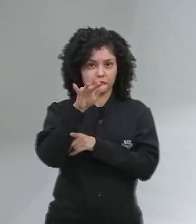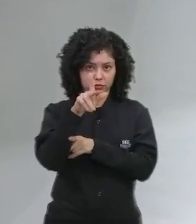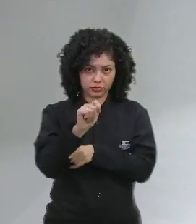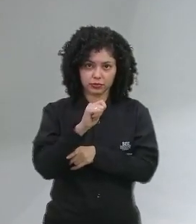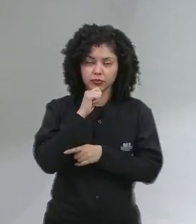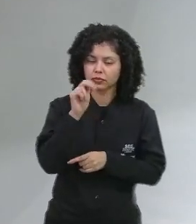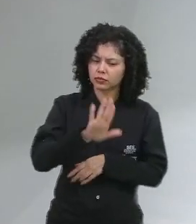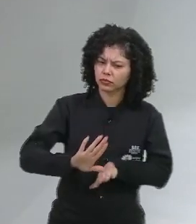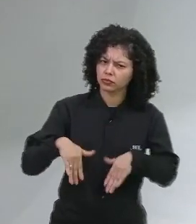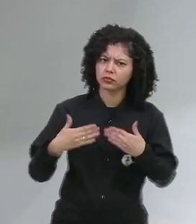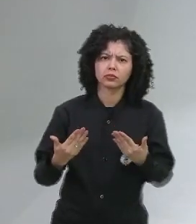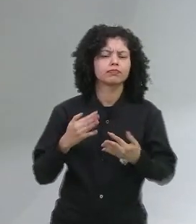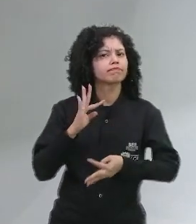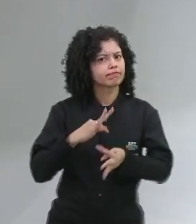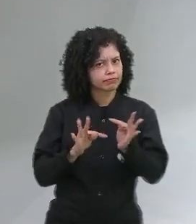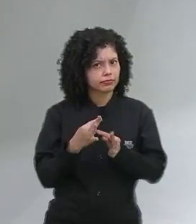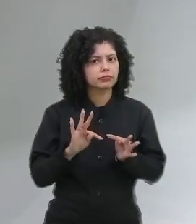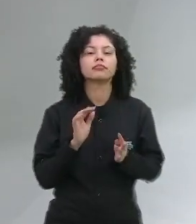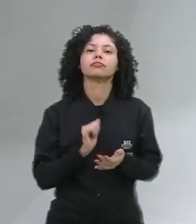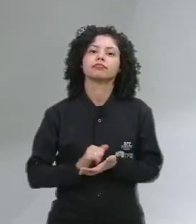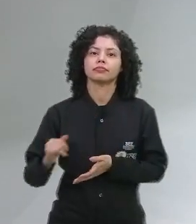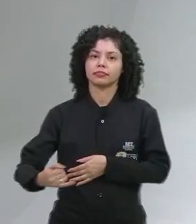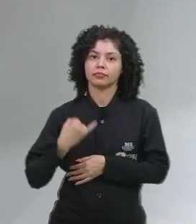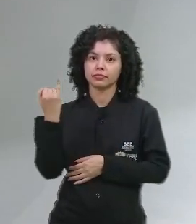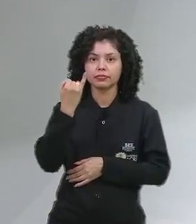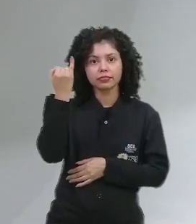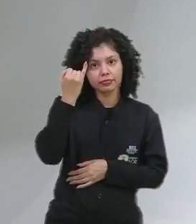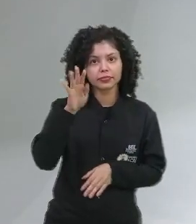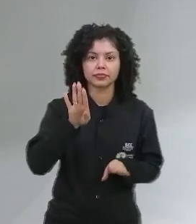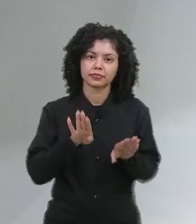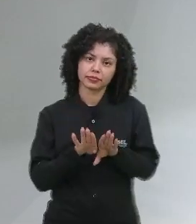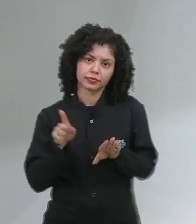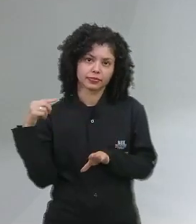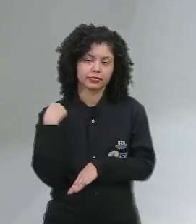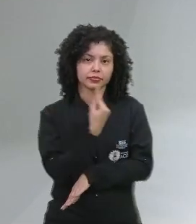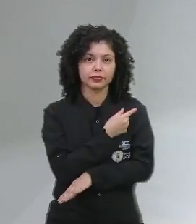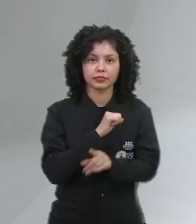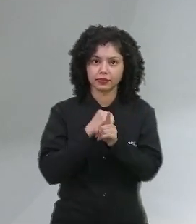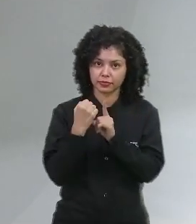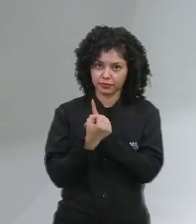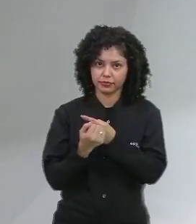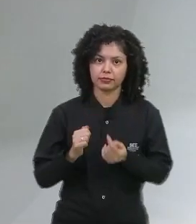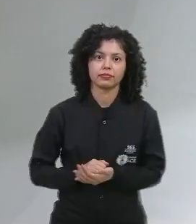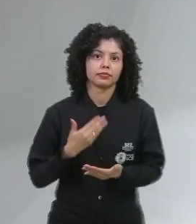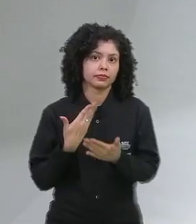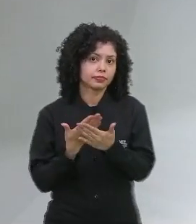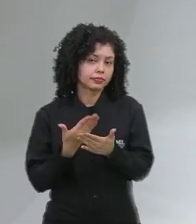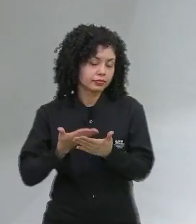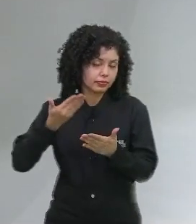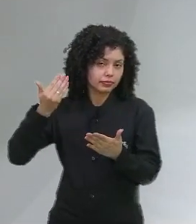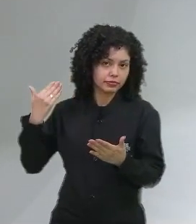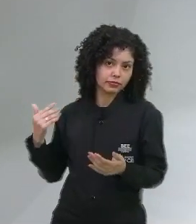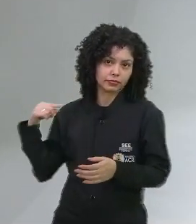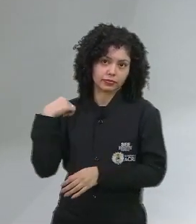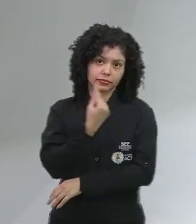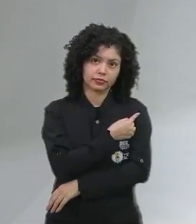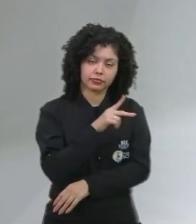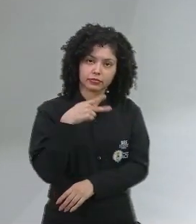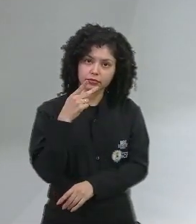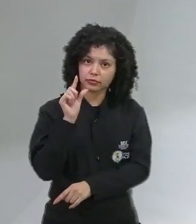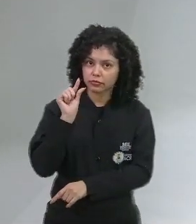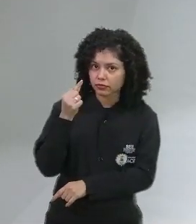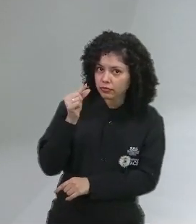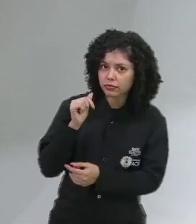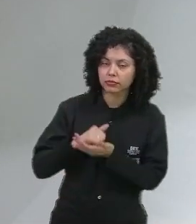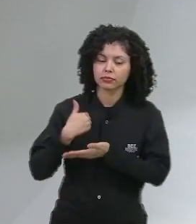usadas na produção desse tão importante biocombustível para a nossa sociedade. Nas aulas anteriores, nós falamos um pouquinho